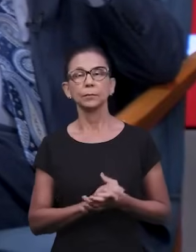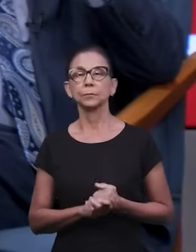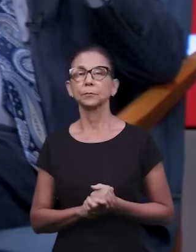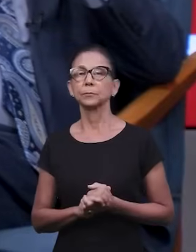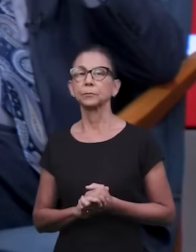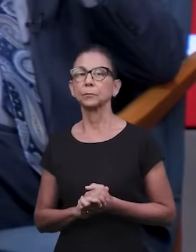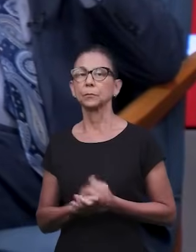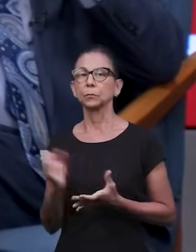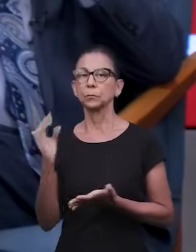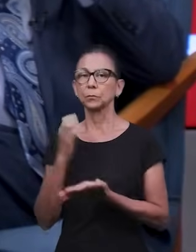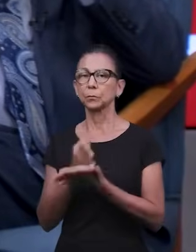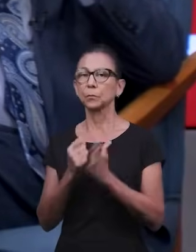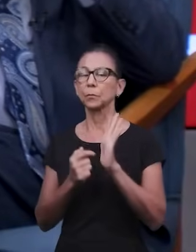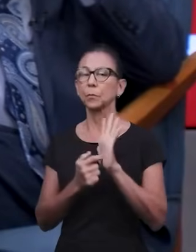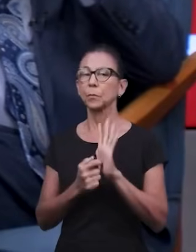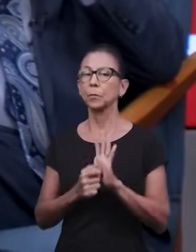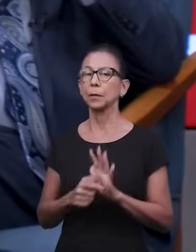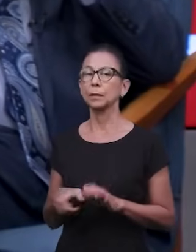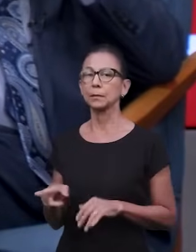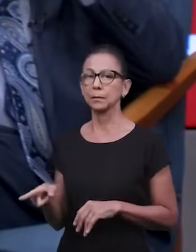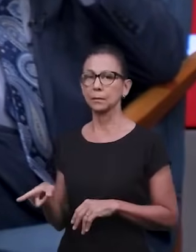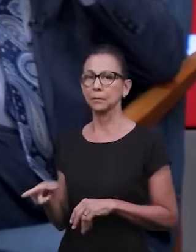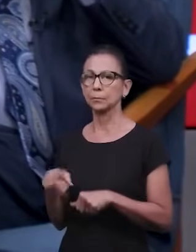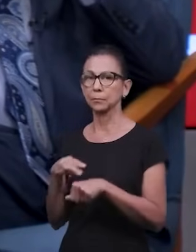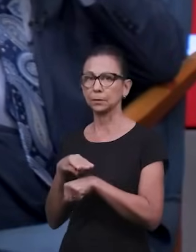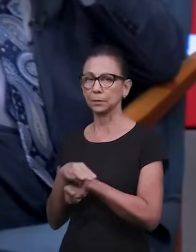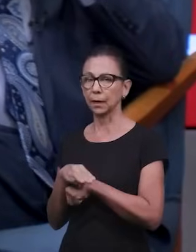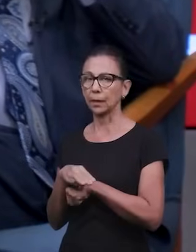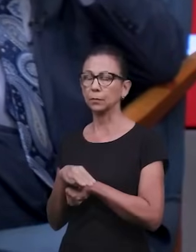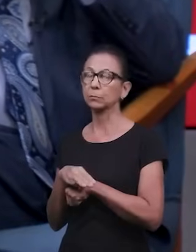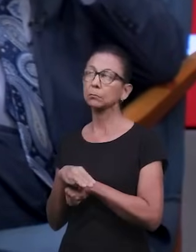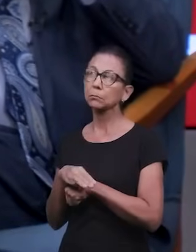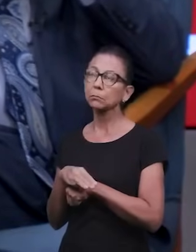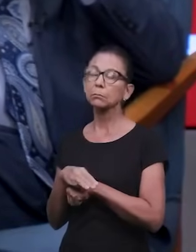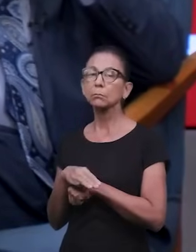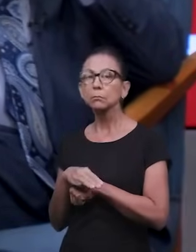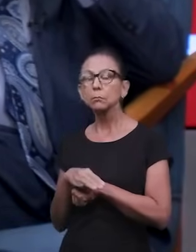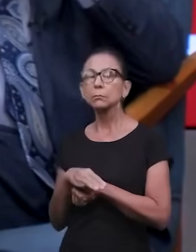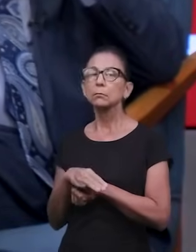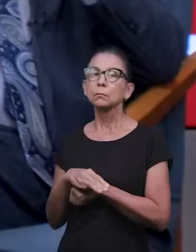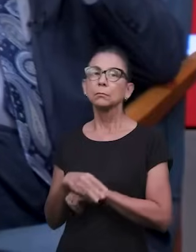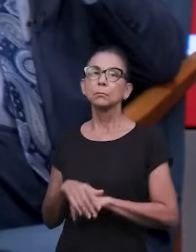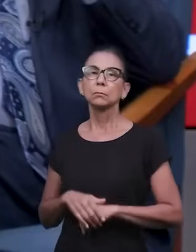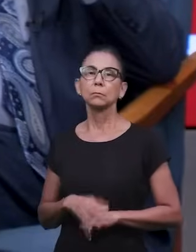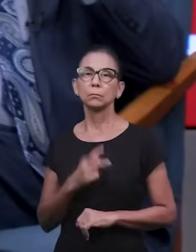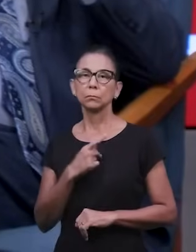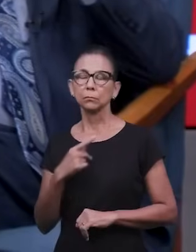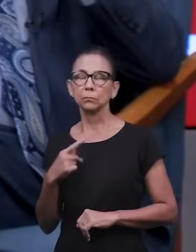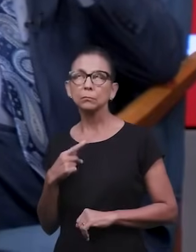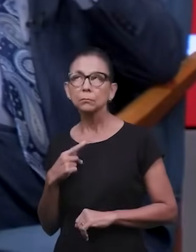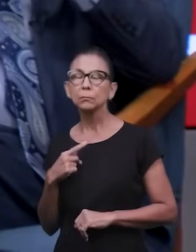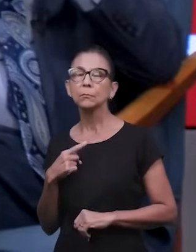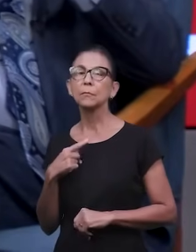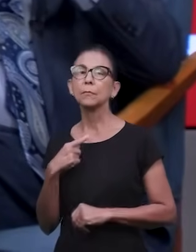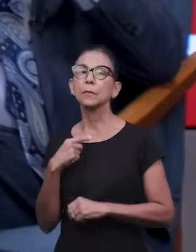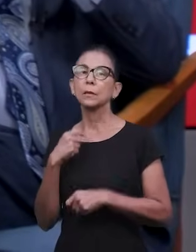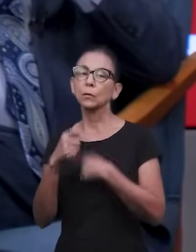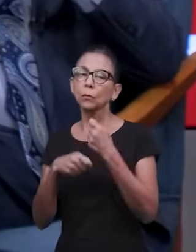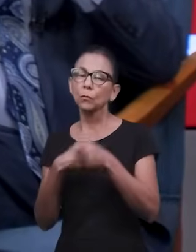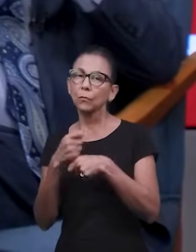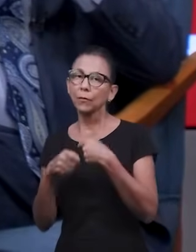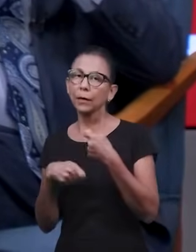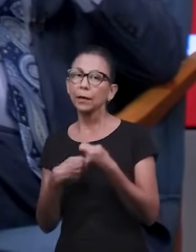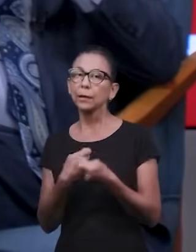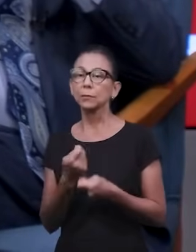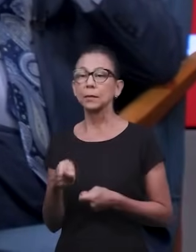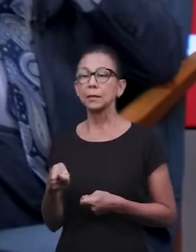aponta para isso agora ele como o governo ele como Ministério ele também está ligado a outro